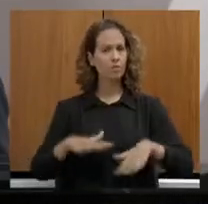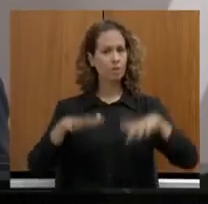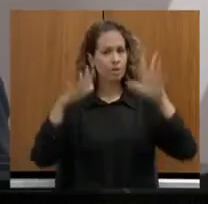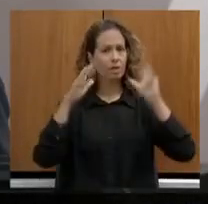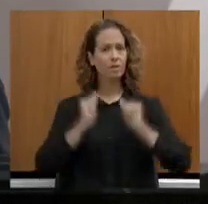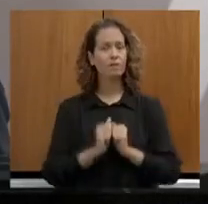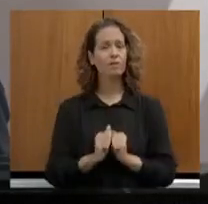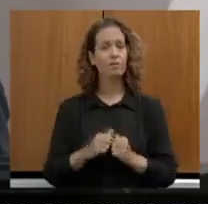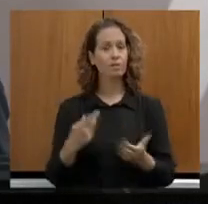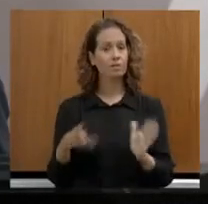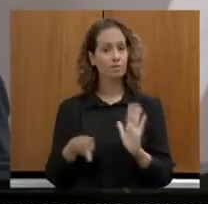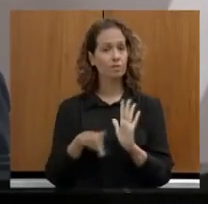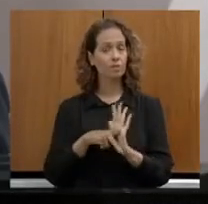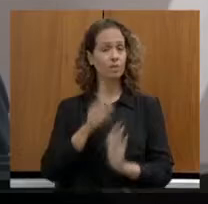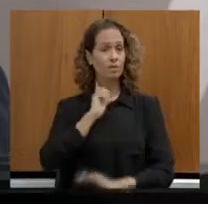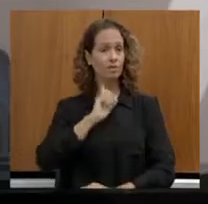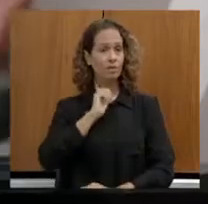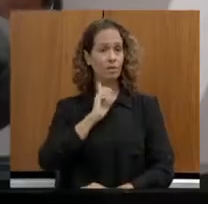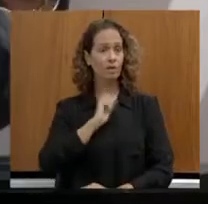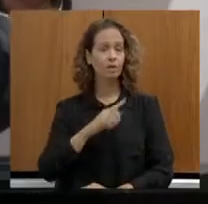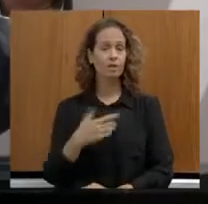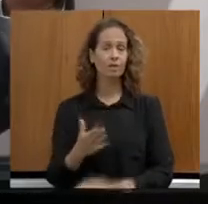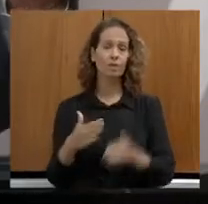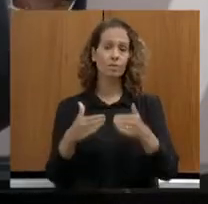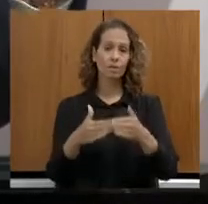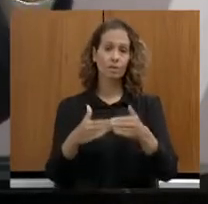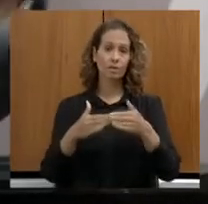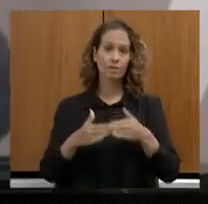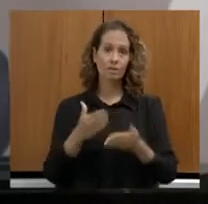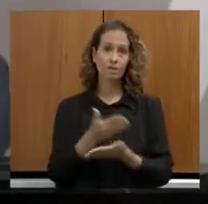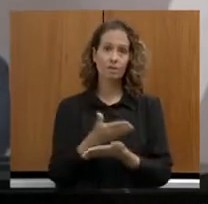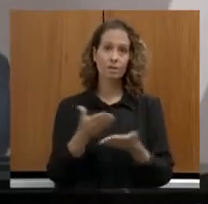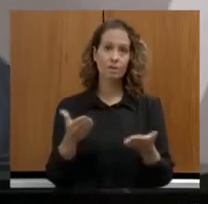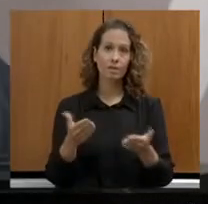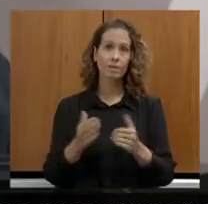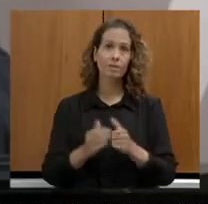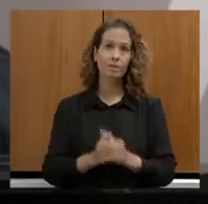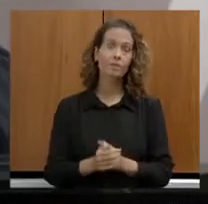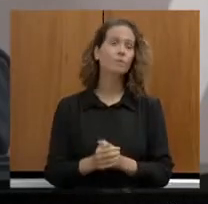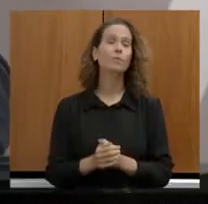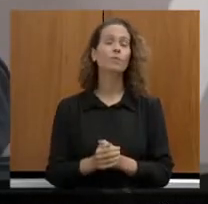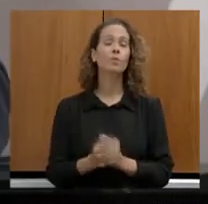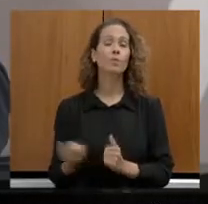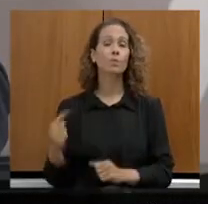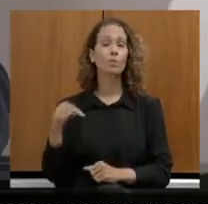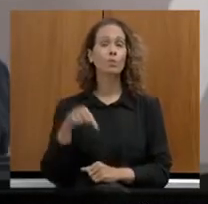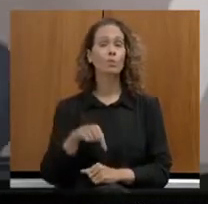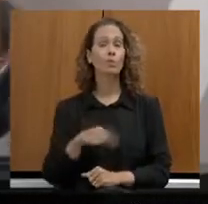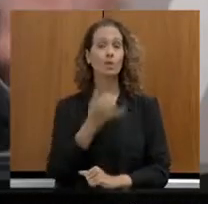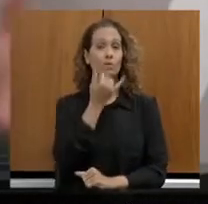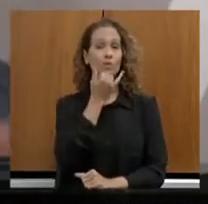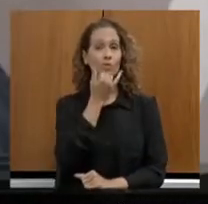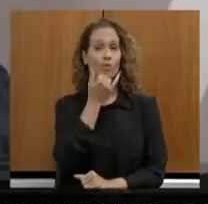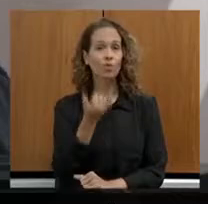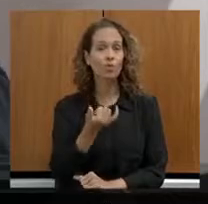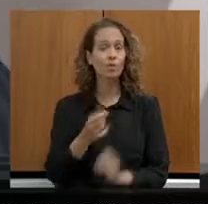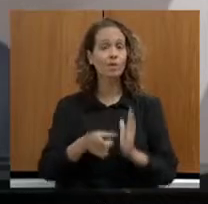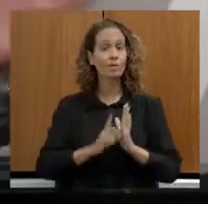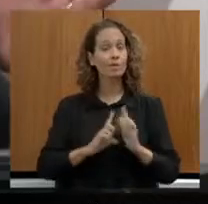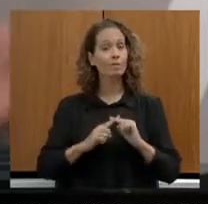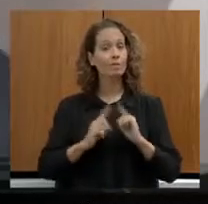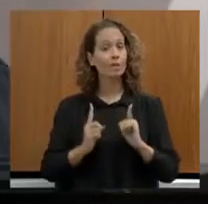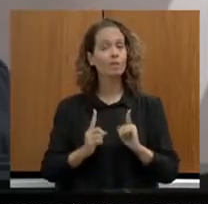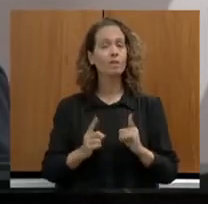para Minas Gerais então peço licença vossa excelência não teve estado antes Aqui desculpas mas vim aqui